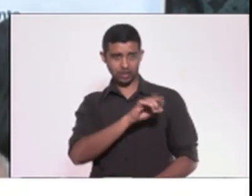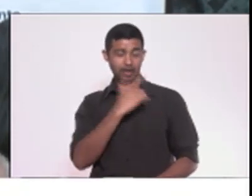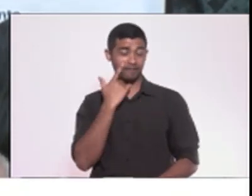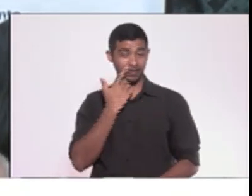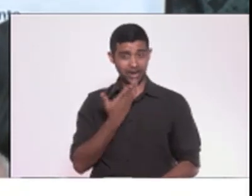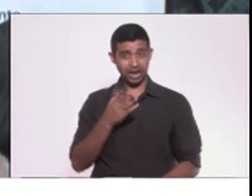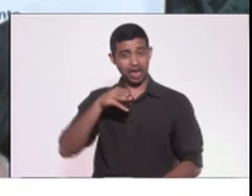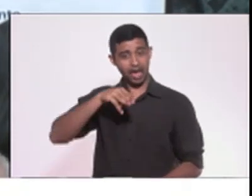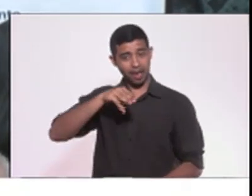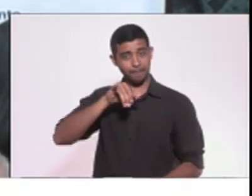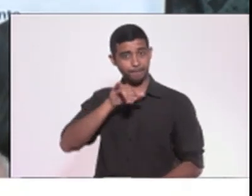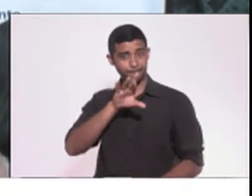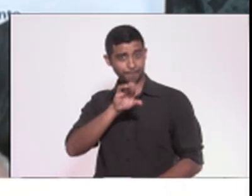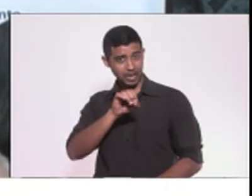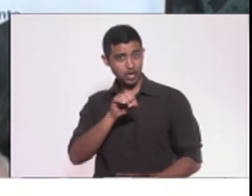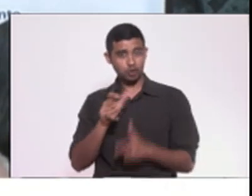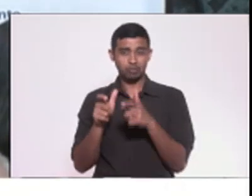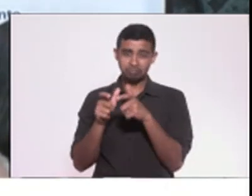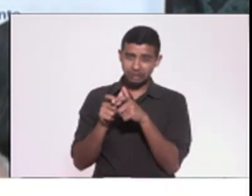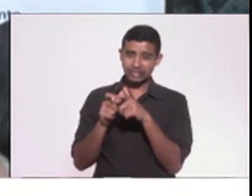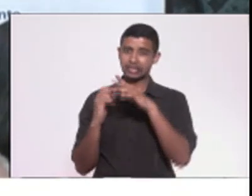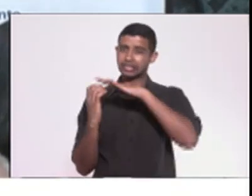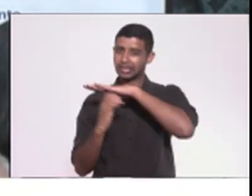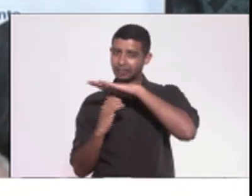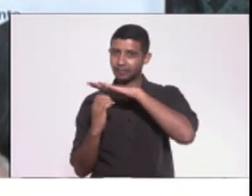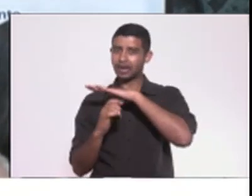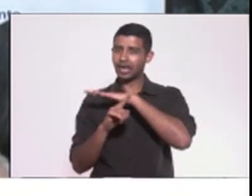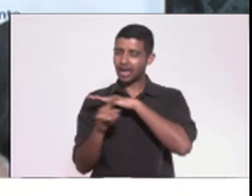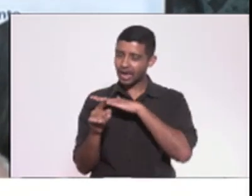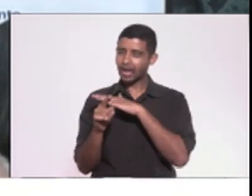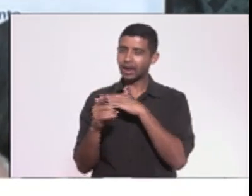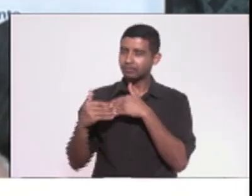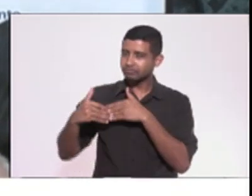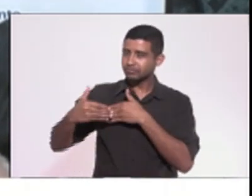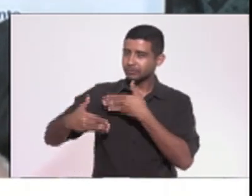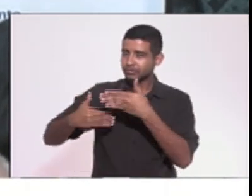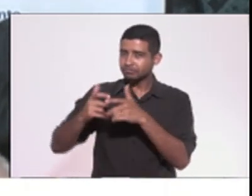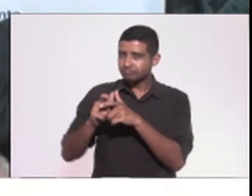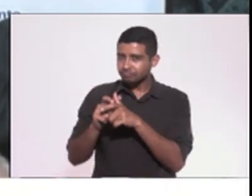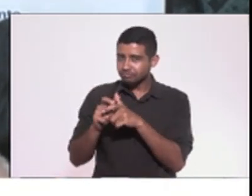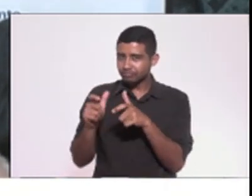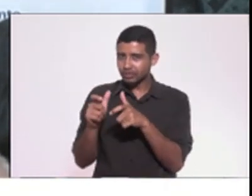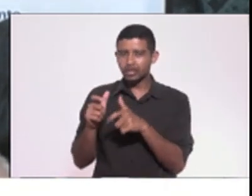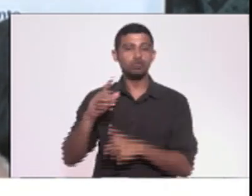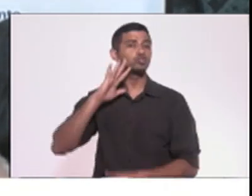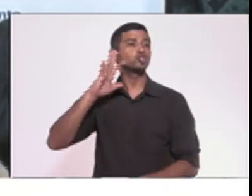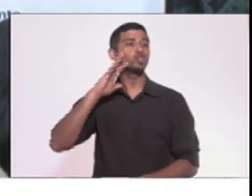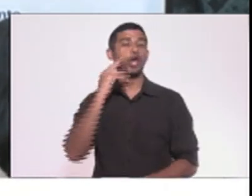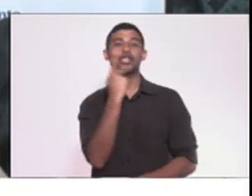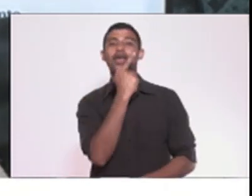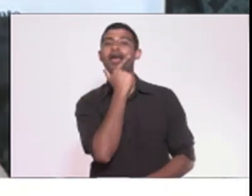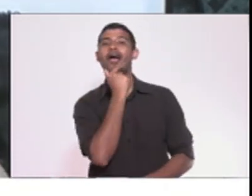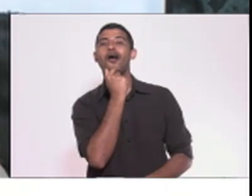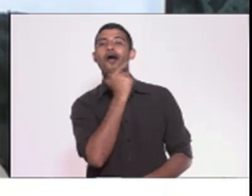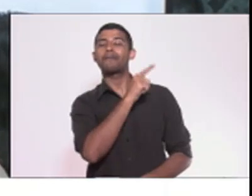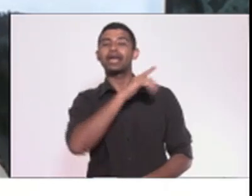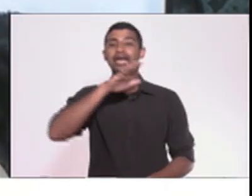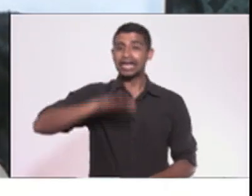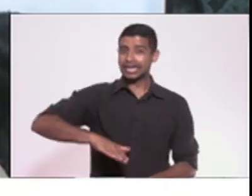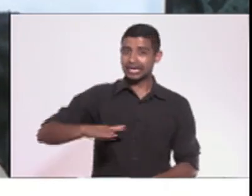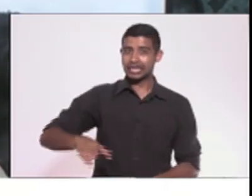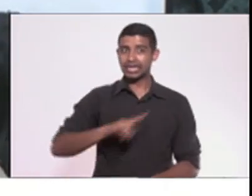pequena empresa, ela já está caminhando para o patamar de pequena empresa. O sonho desse rapaz, quando criança, era